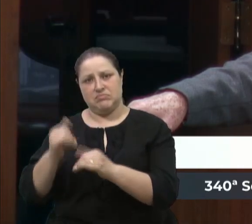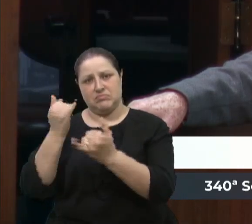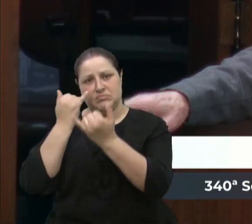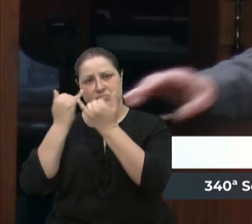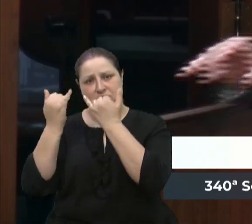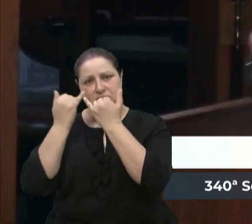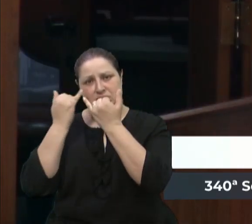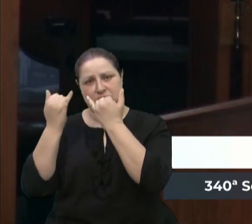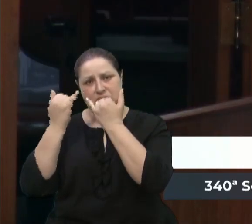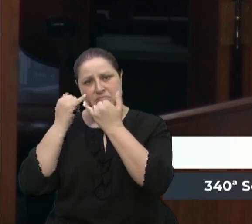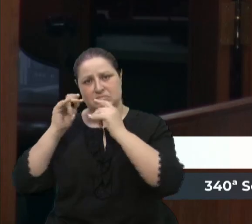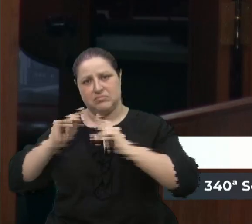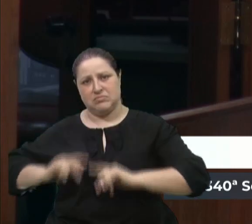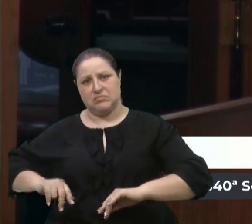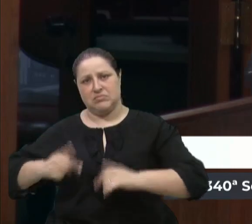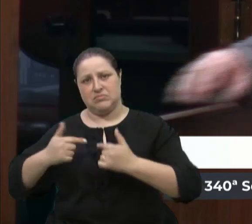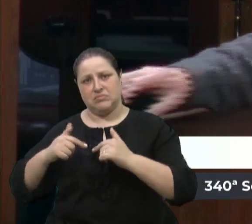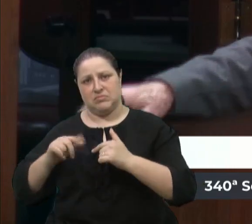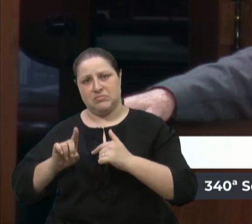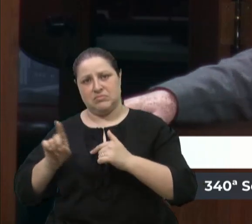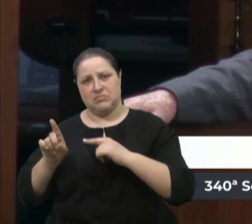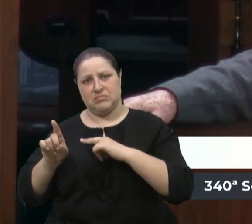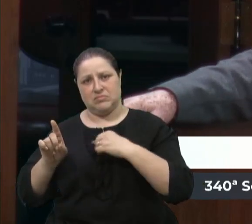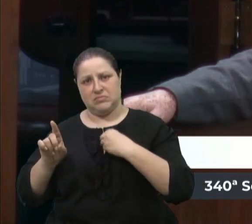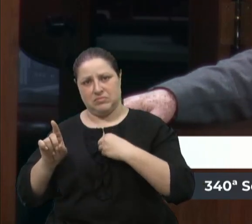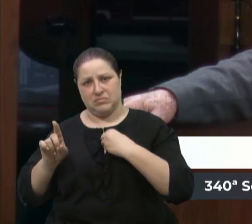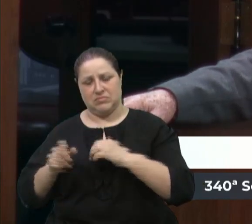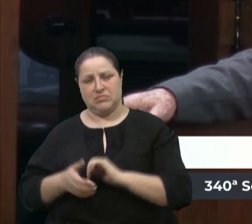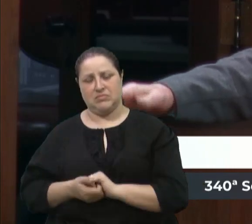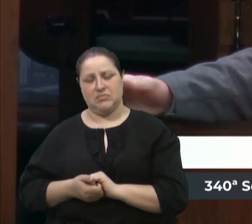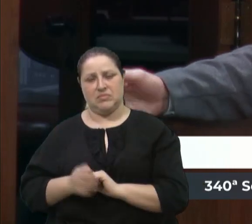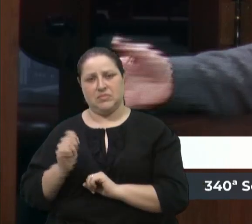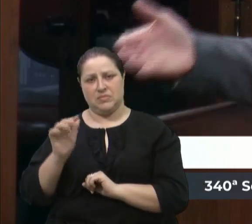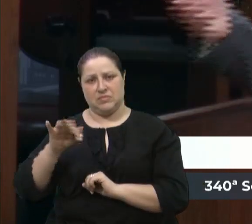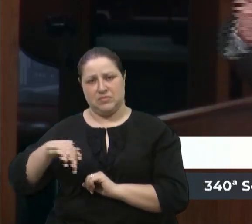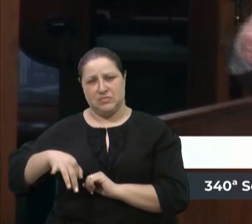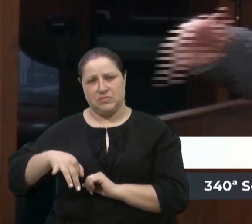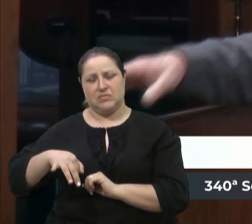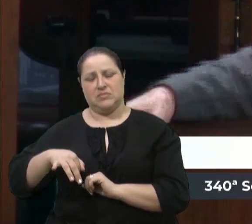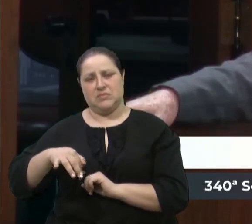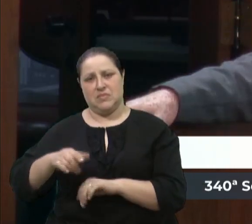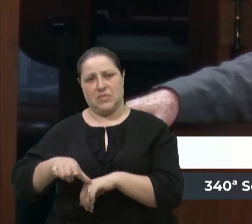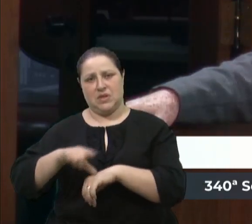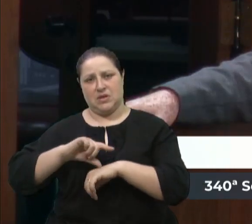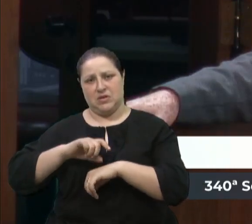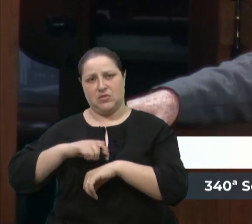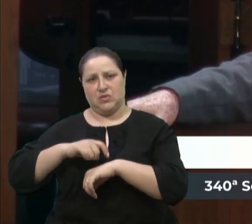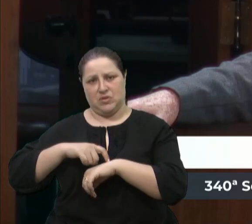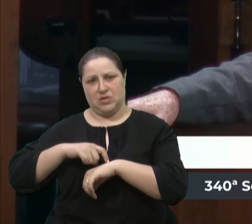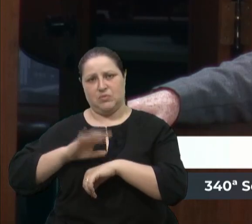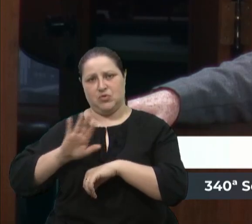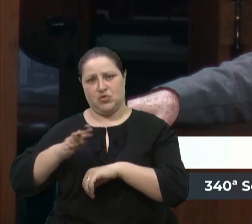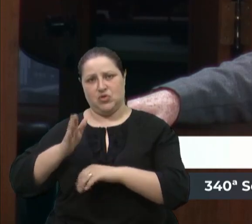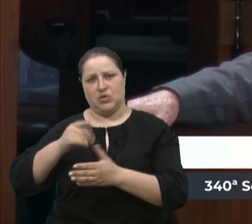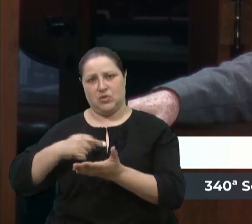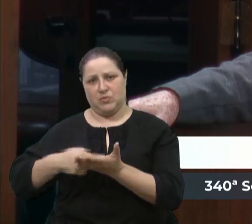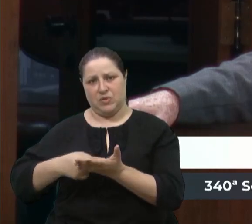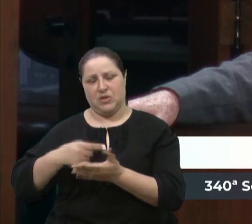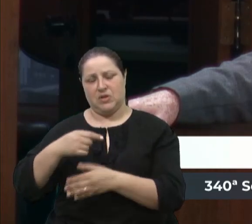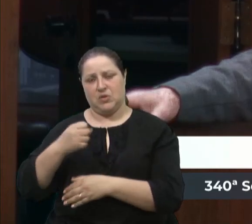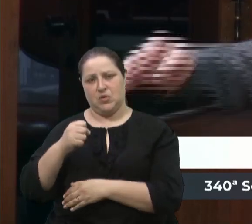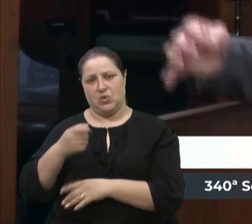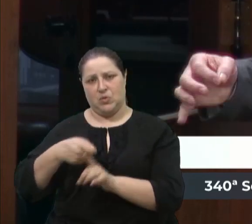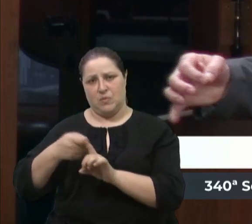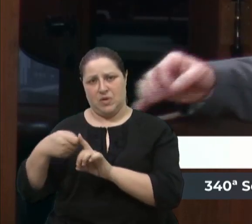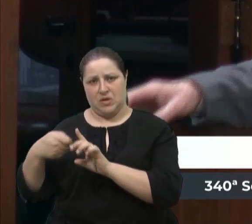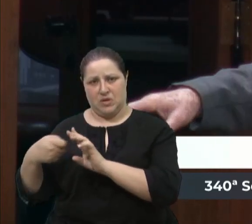dos trabalhadores que estavam lá, a conclusão ela vai ser antes do prazo estipulado, que também foi 8 meses, mas